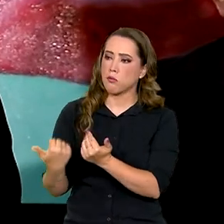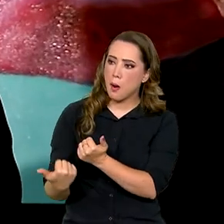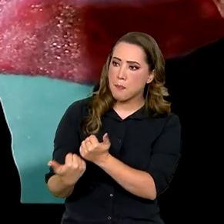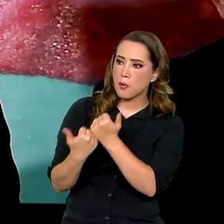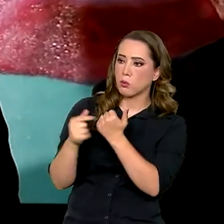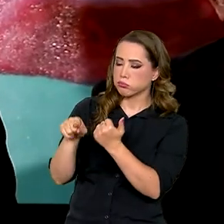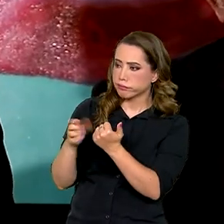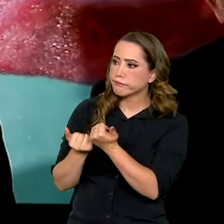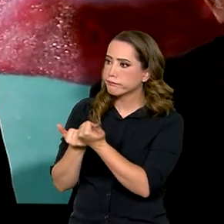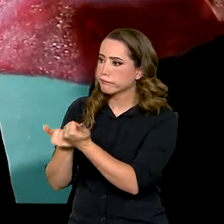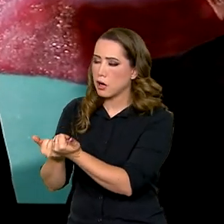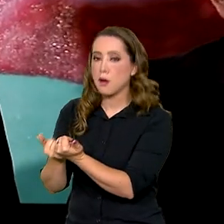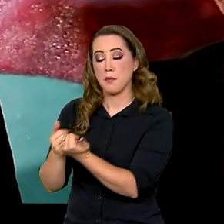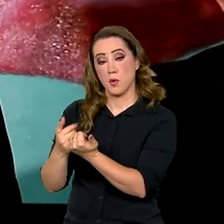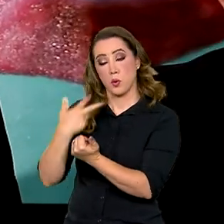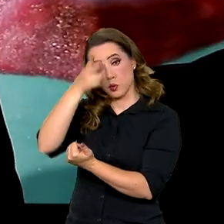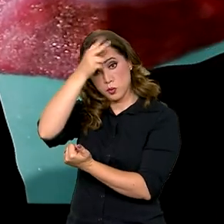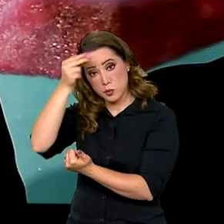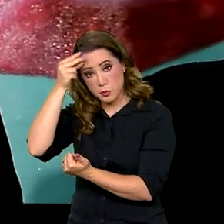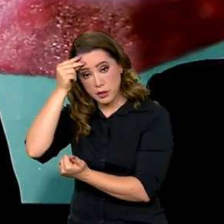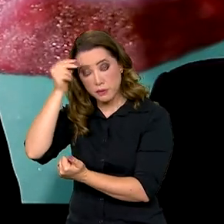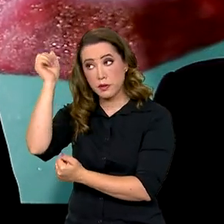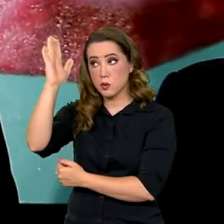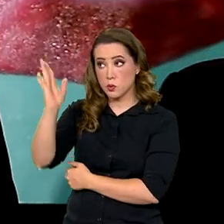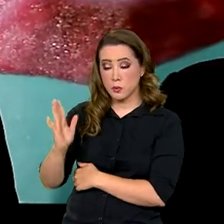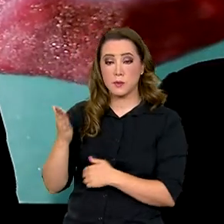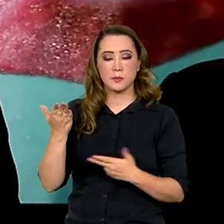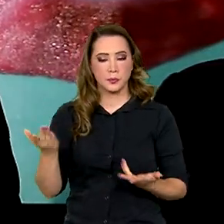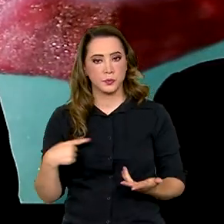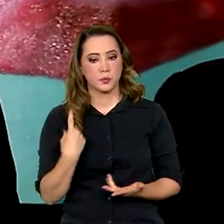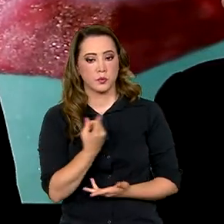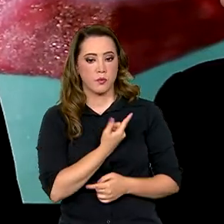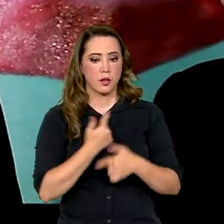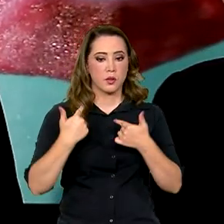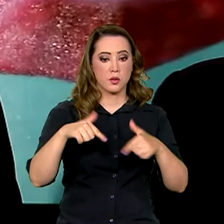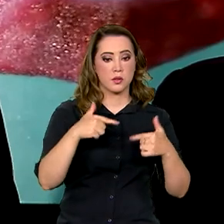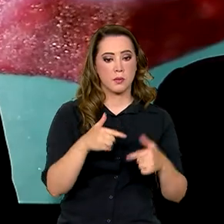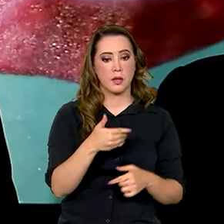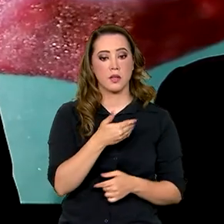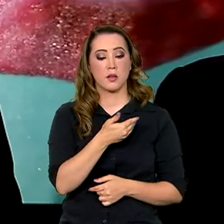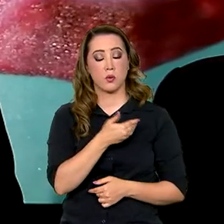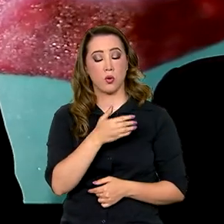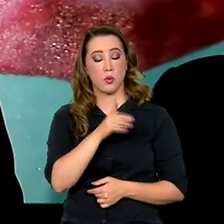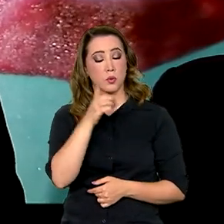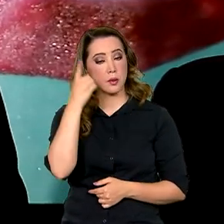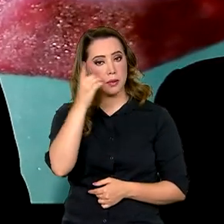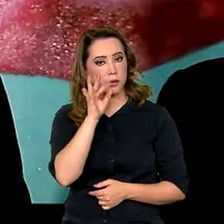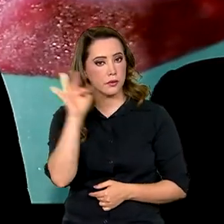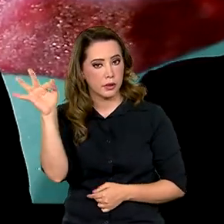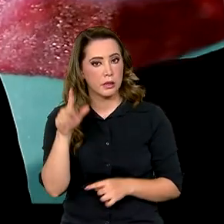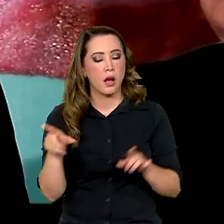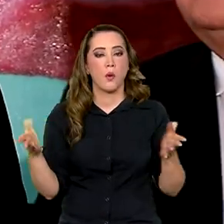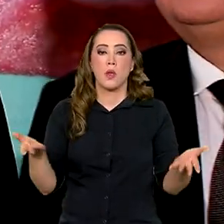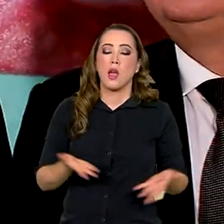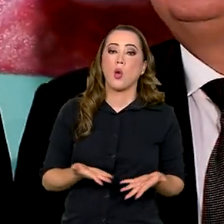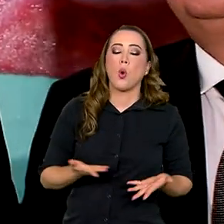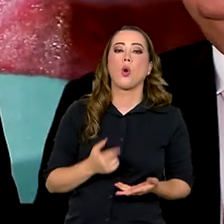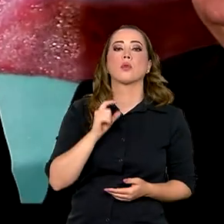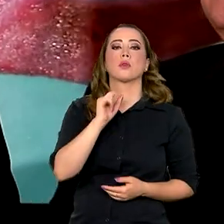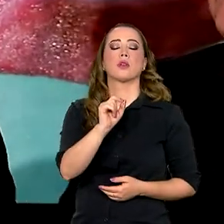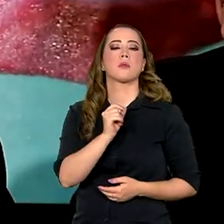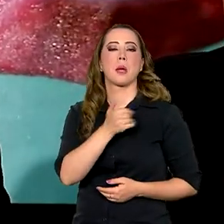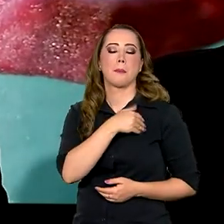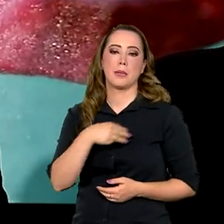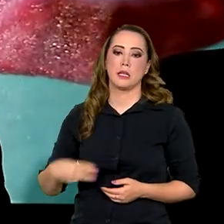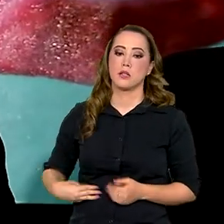e prefeitos do Brasil e o nosso papel né como deputado federal e agora como Ministro é o lado de André